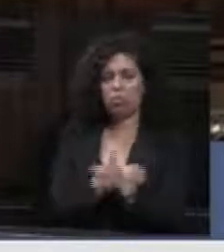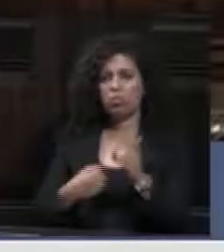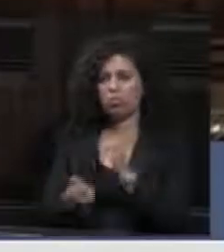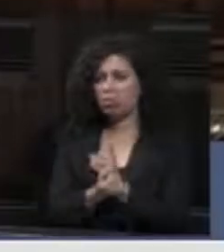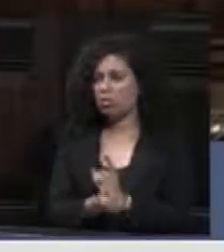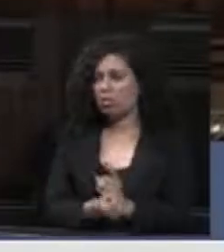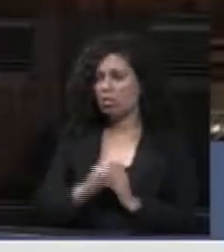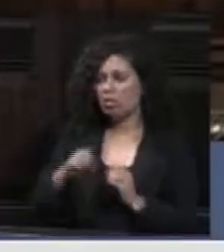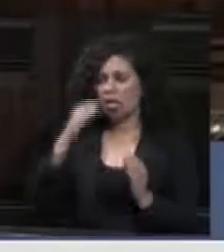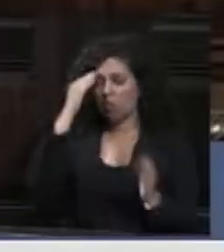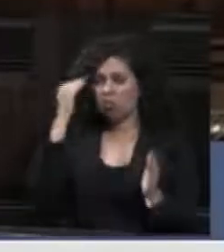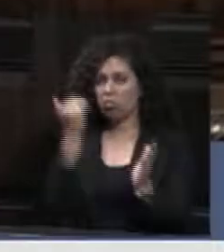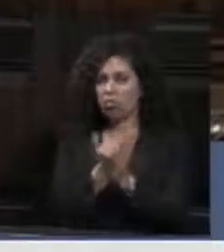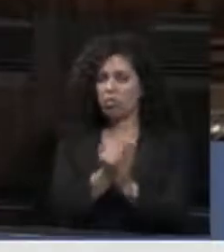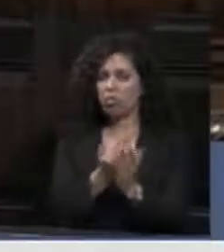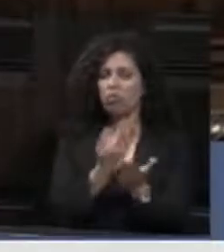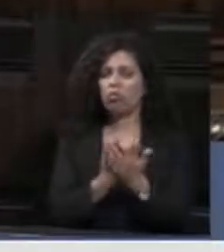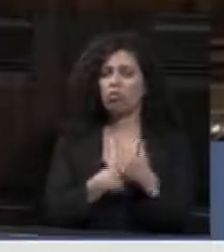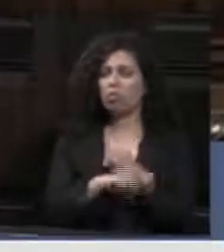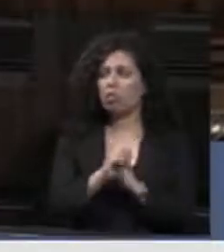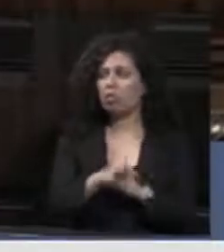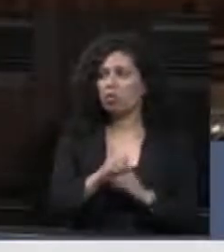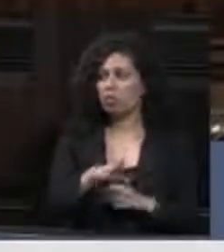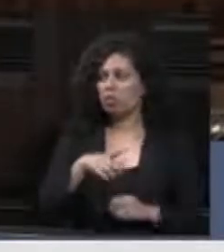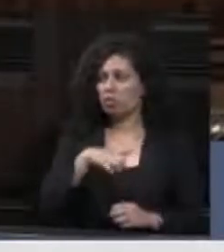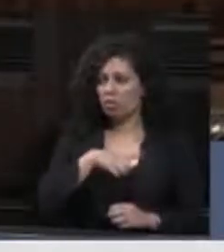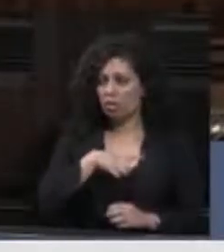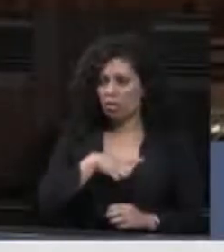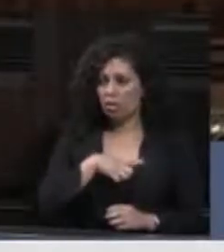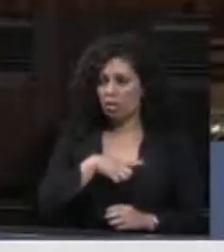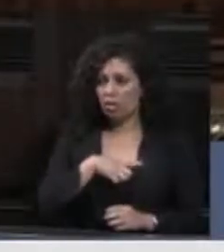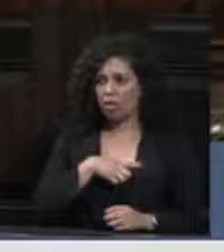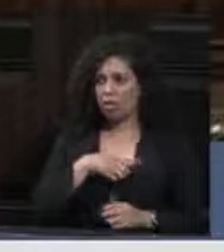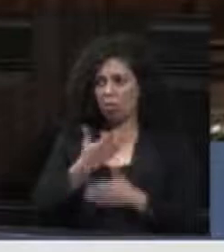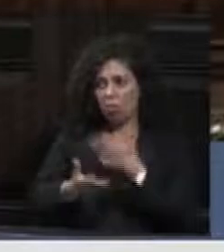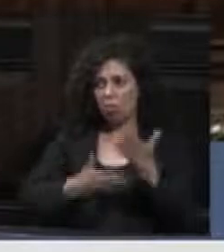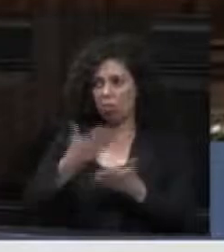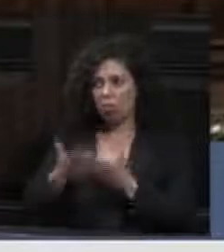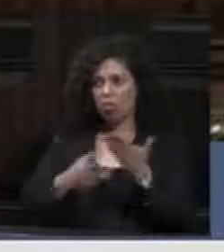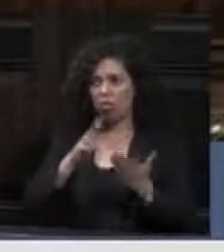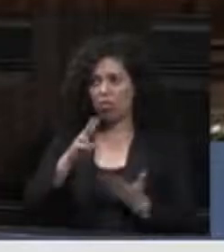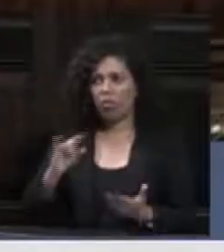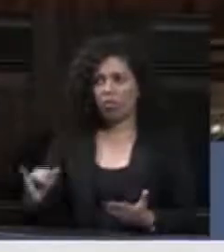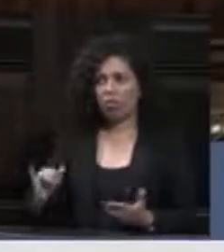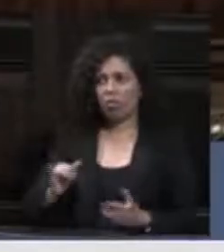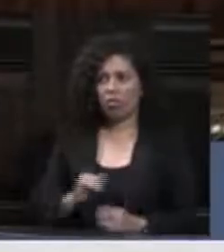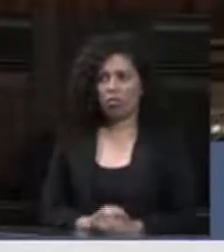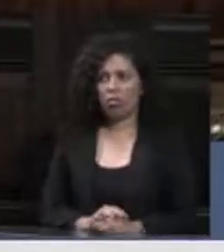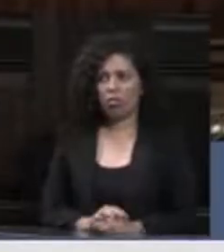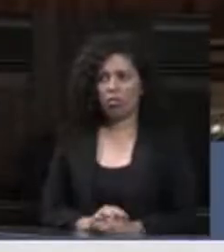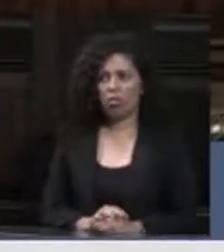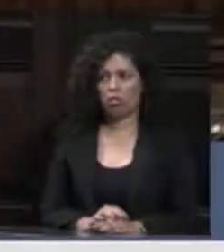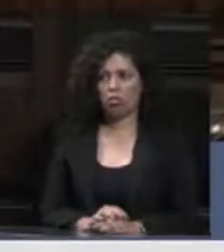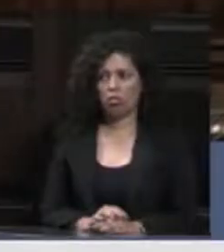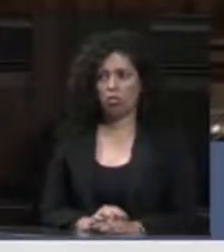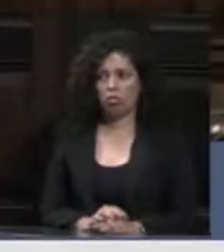com a educação e para com seu próprio futuro trataria como patrimônios inalienáveis. É o caso